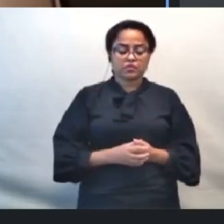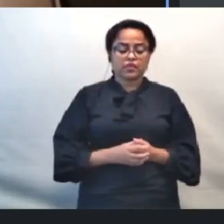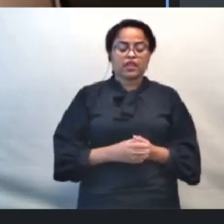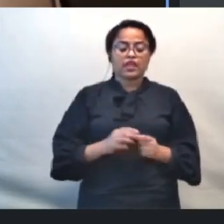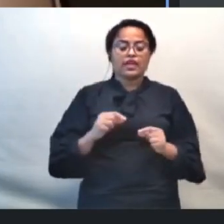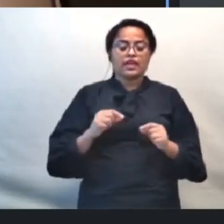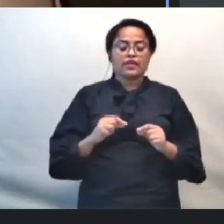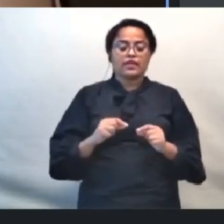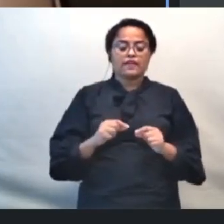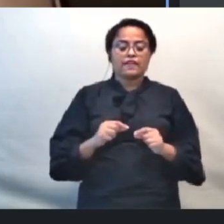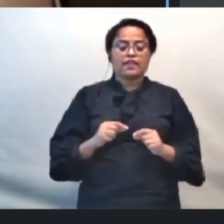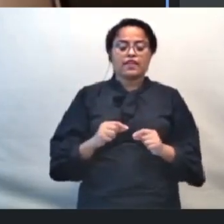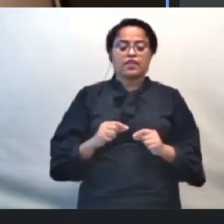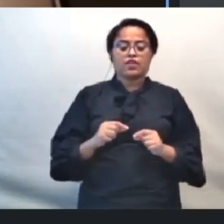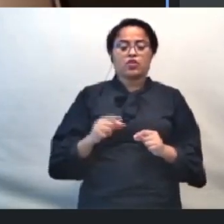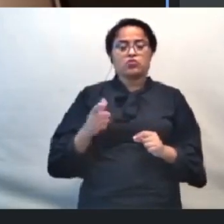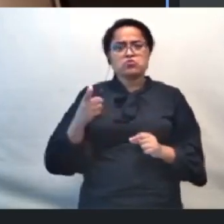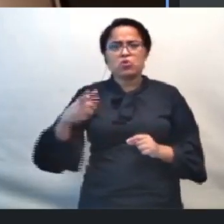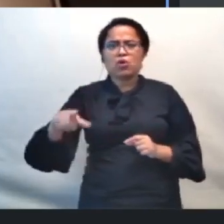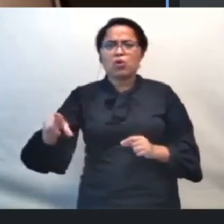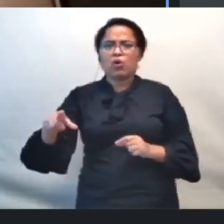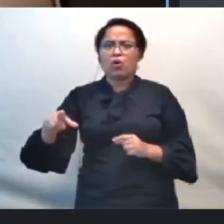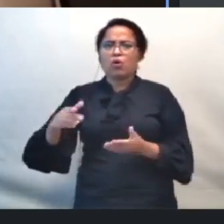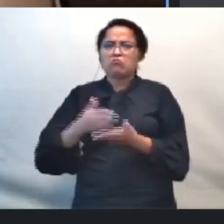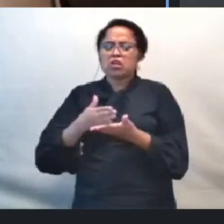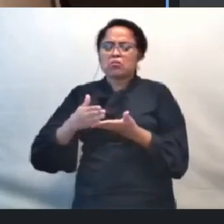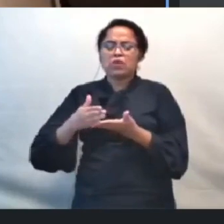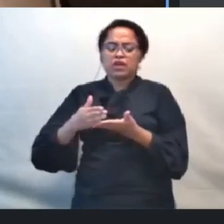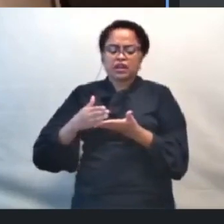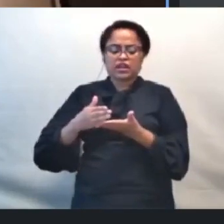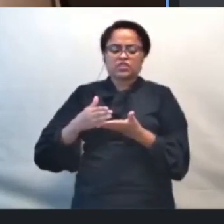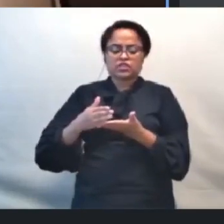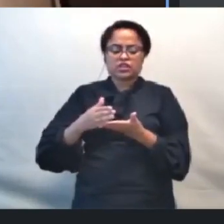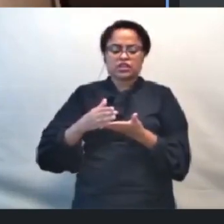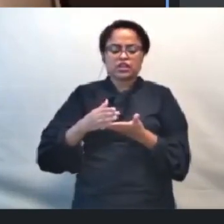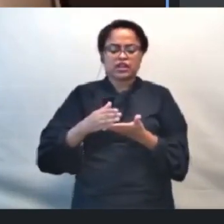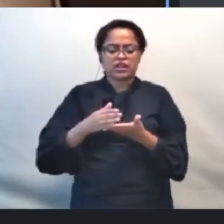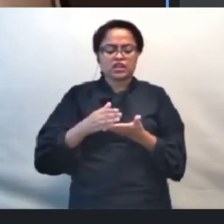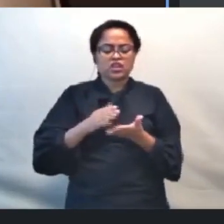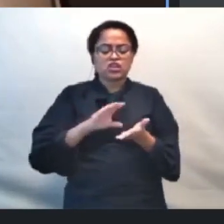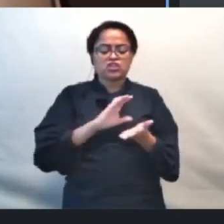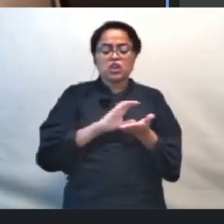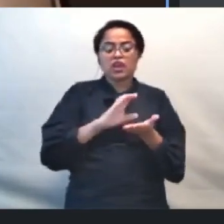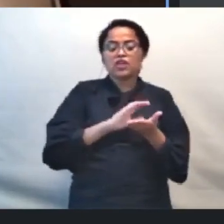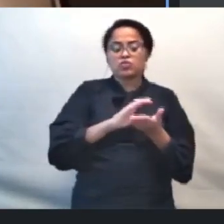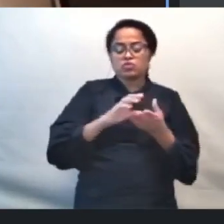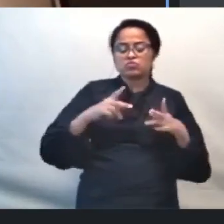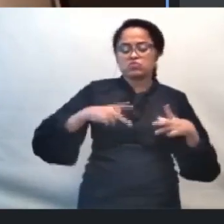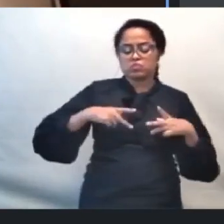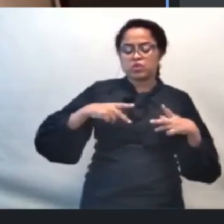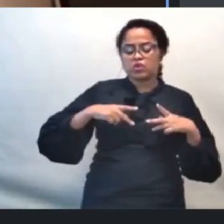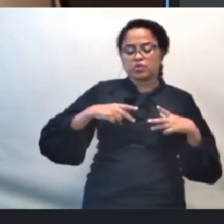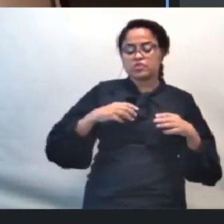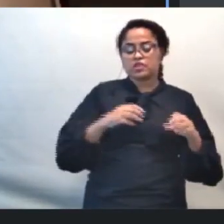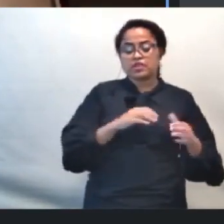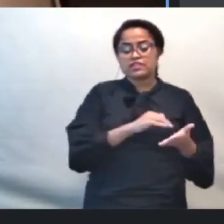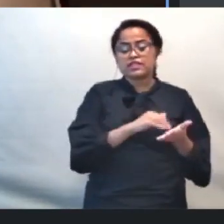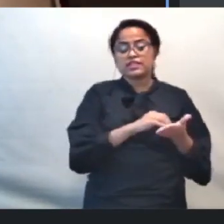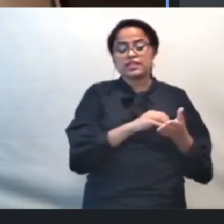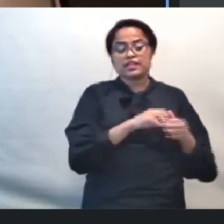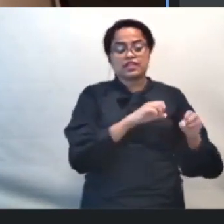e o restante com recursos próprios da Secretaria de Educação dentro dos 25% de aplicação